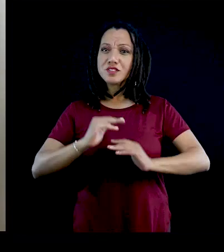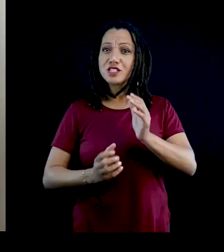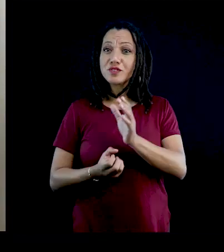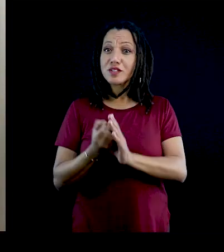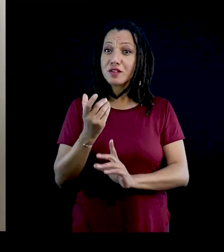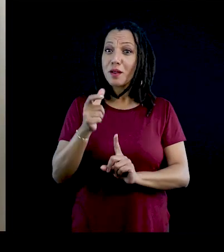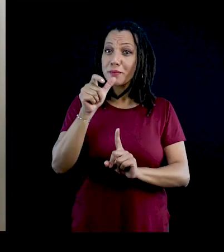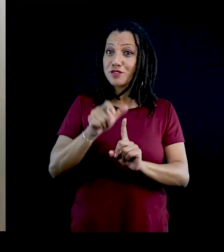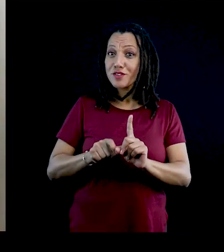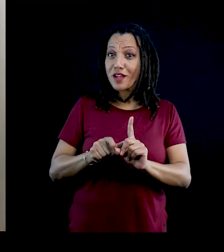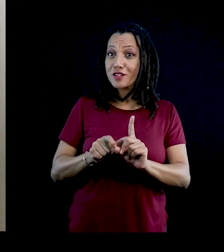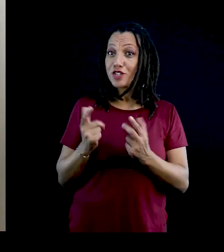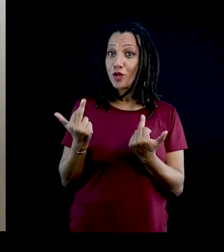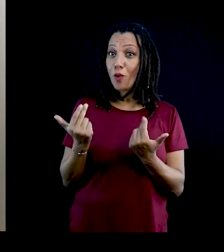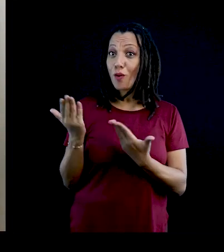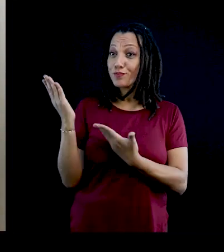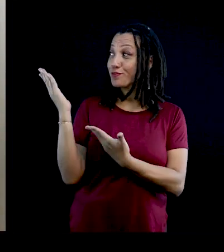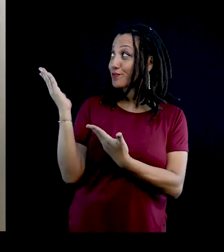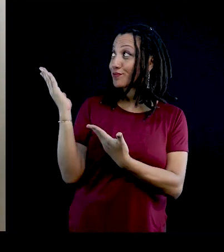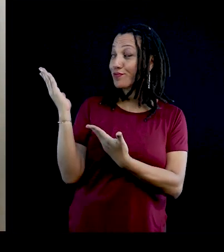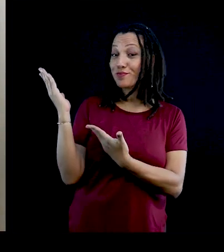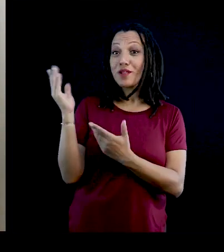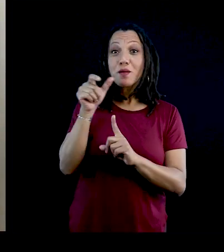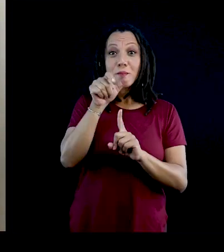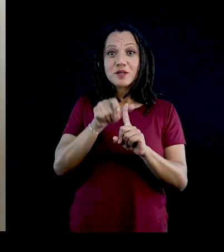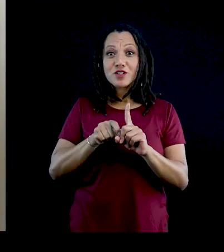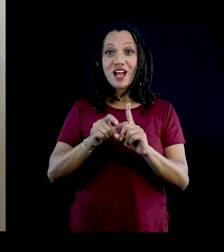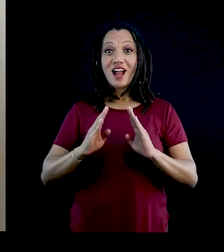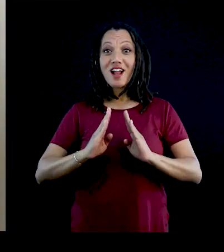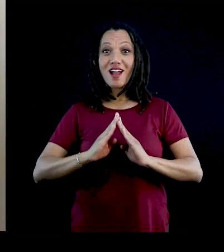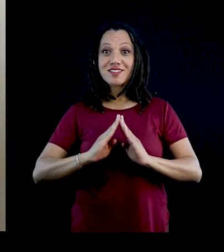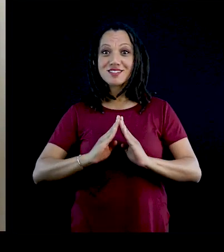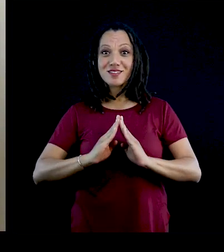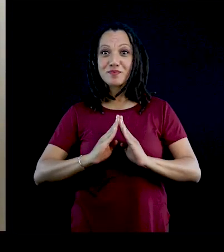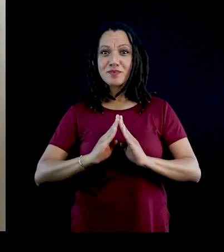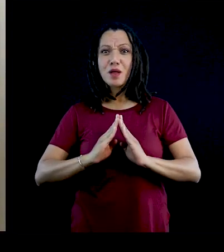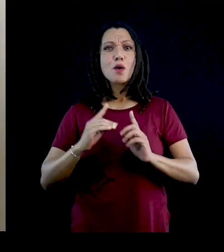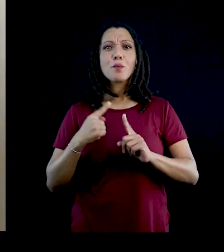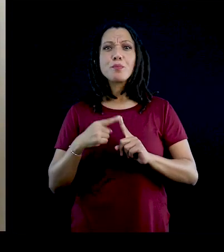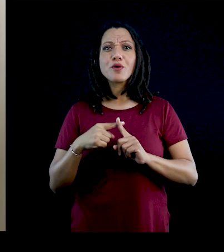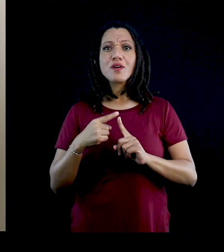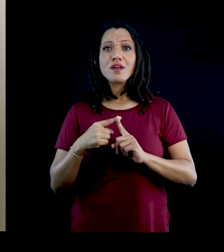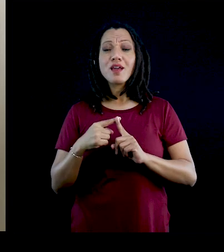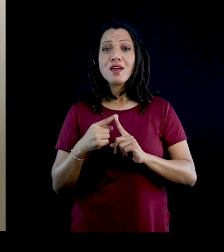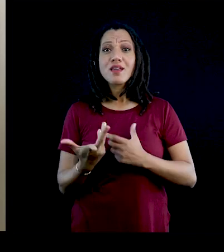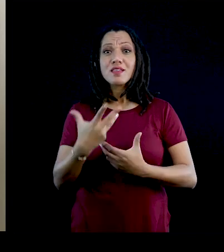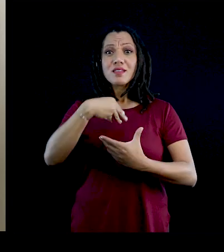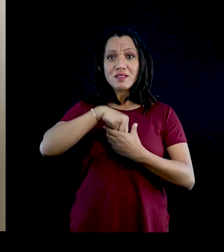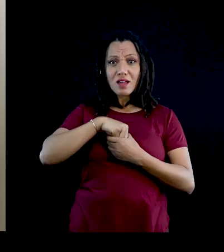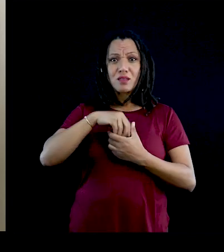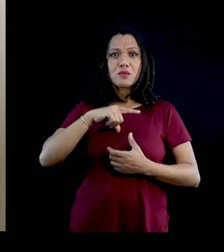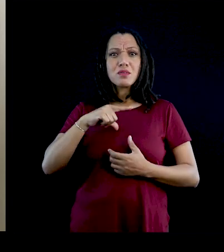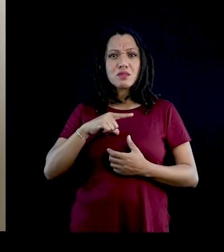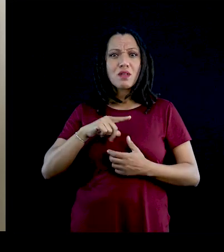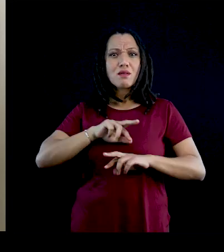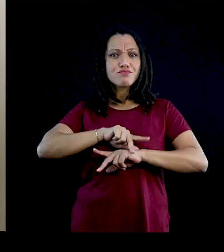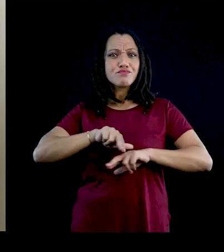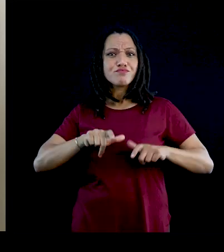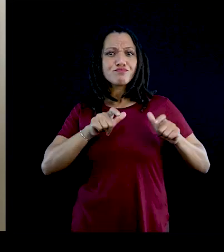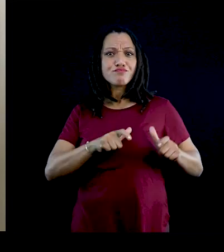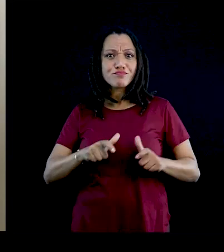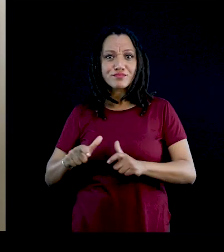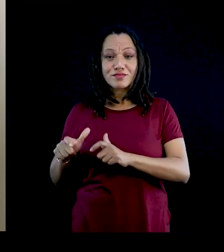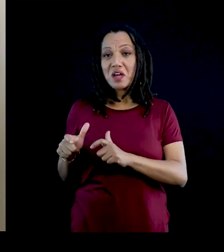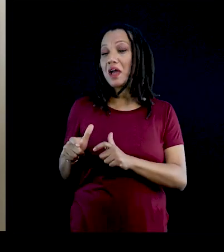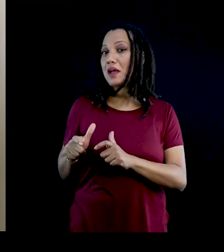daqui, um personagem em casa, que lá dentro dele pode habitar diferentes cenários, lugares. Se você